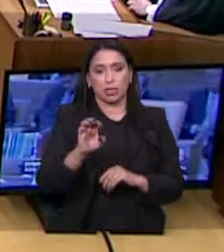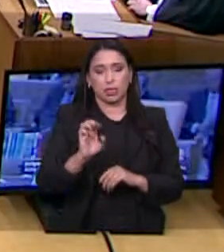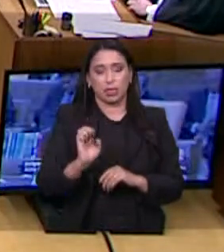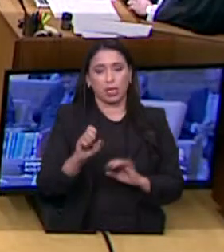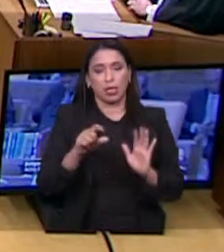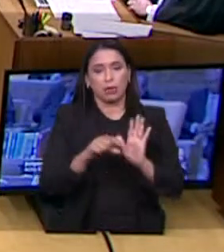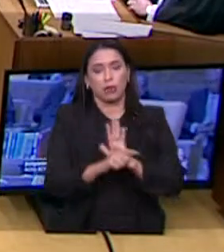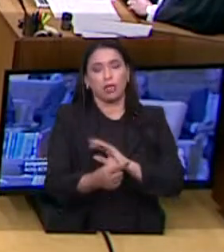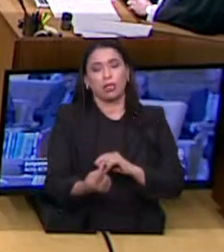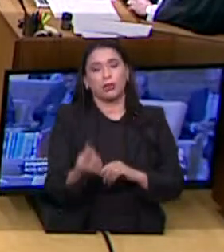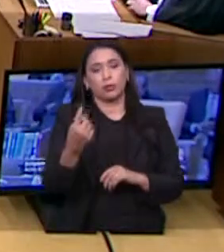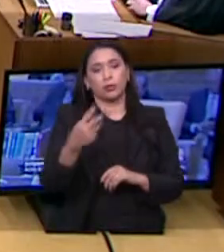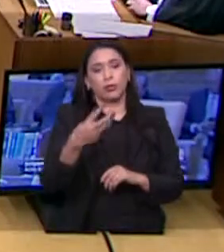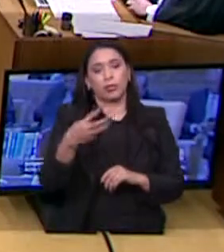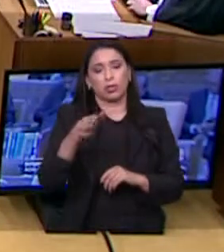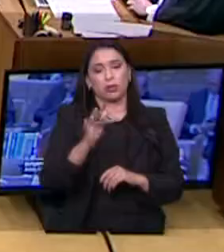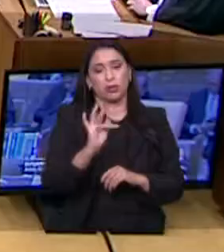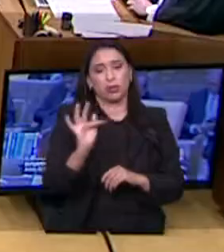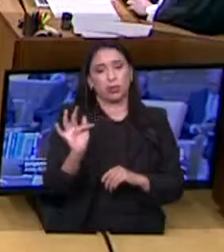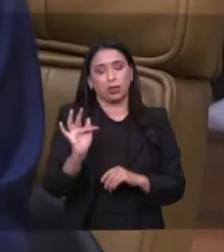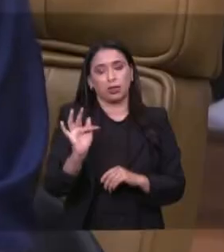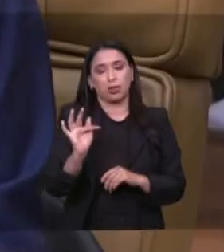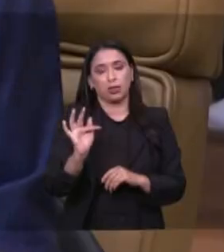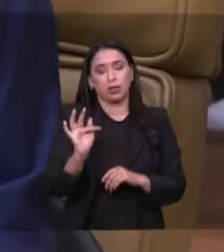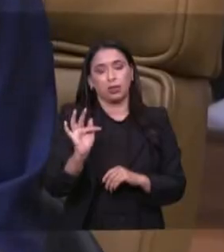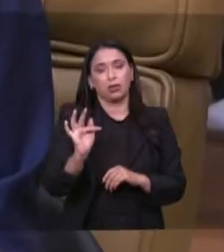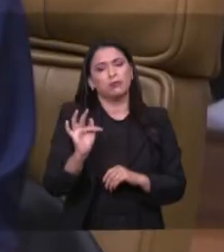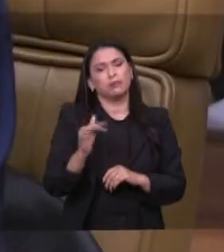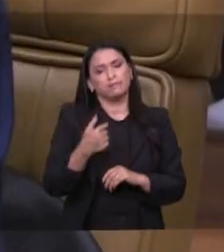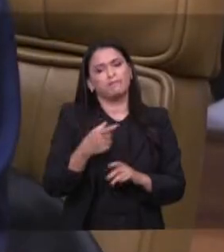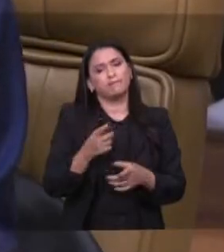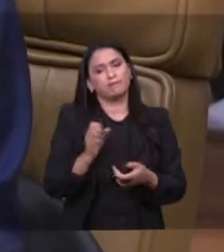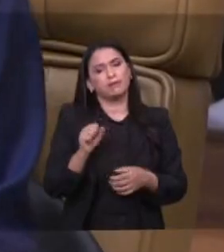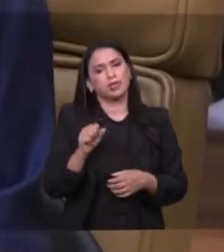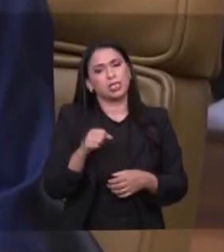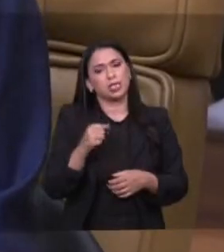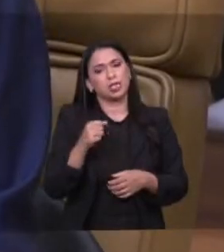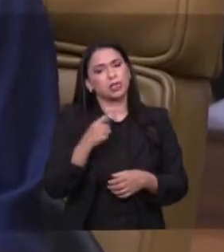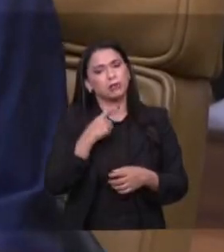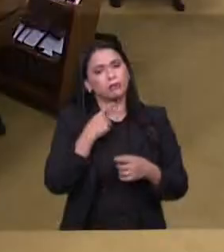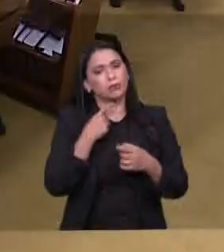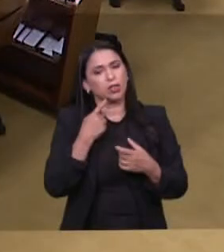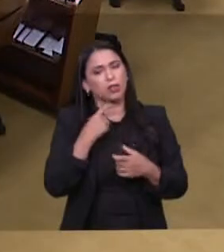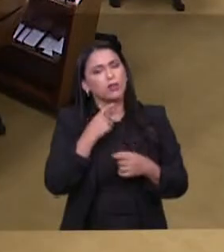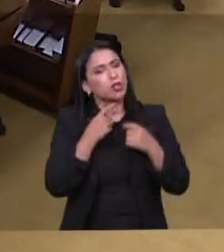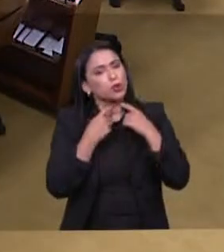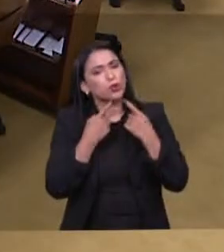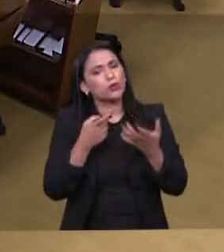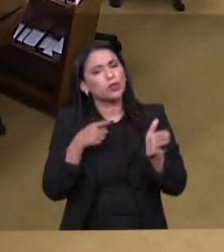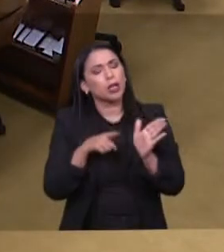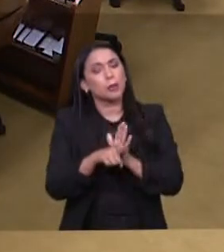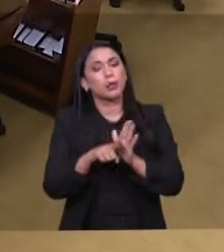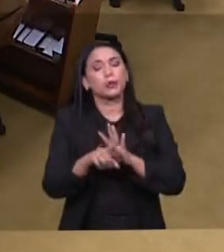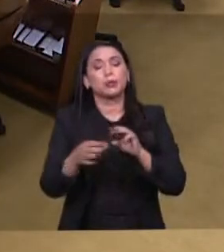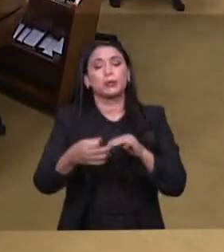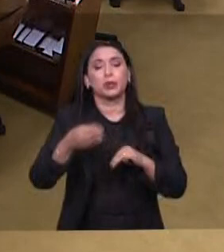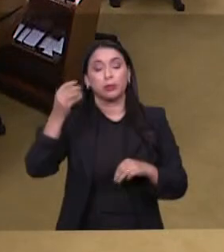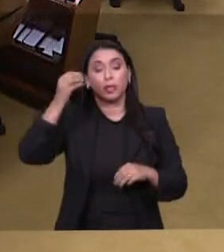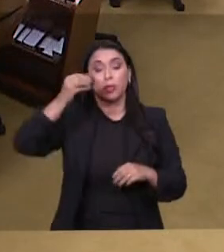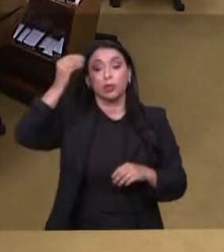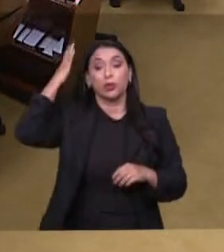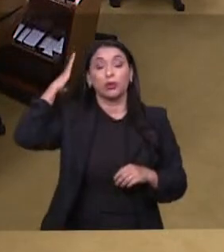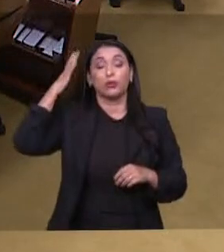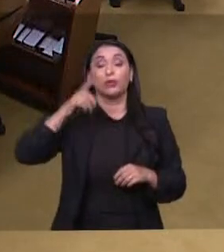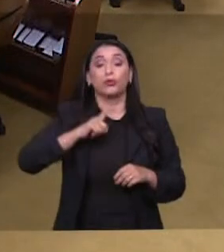o parágrafo único do 3º-F. Pois é, eu fiquei com essa dúvida e agora ia perguntar para o ministro Fux se, com